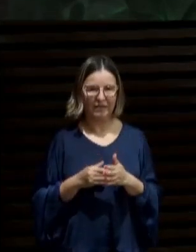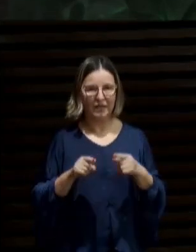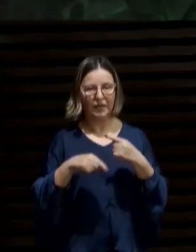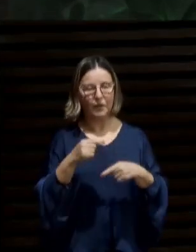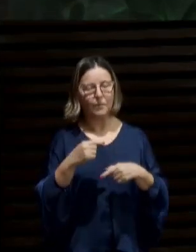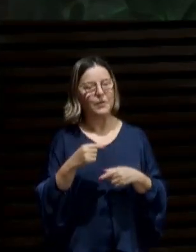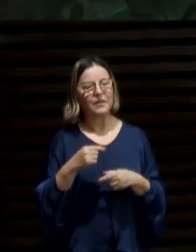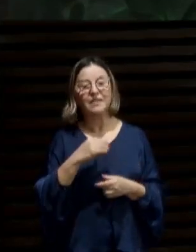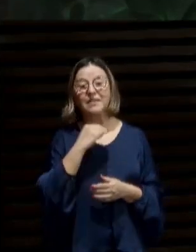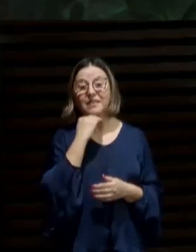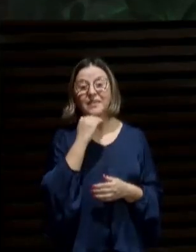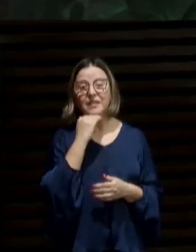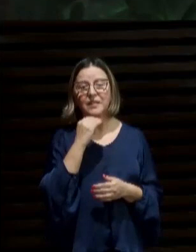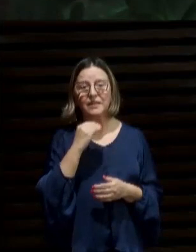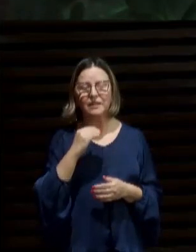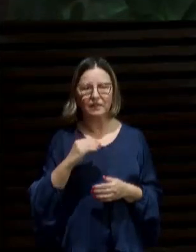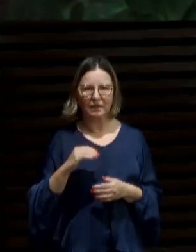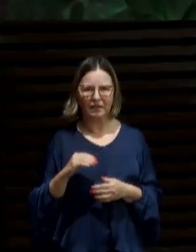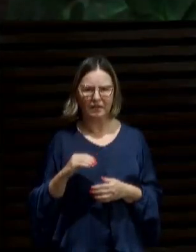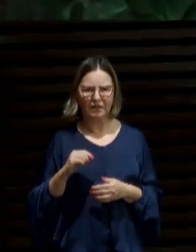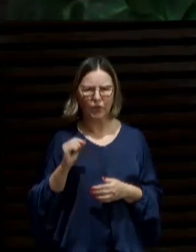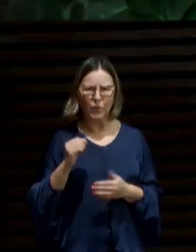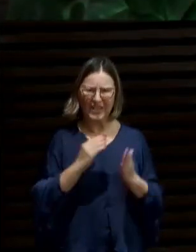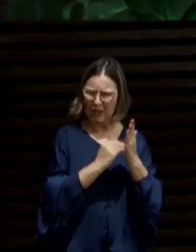ninguém. O que sobra em tudo?